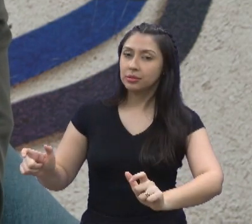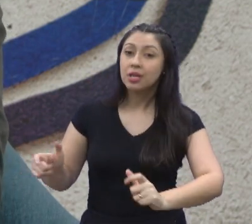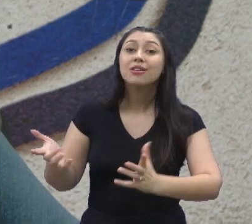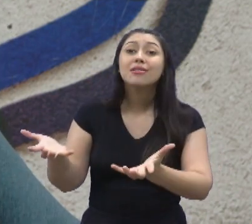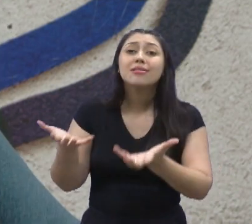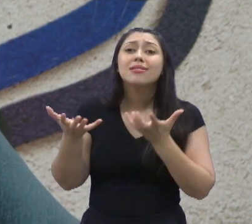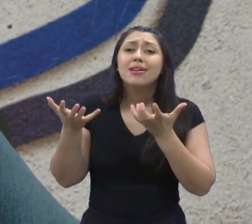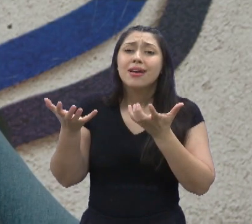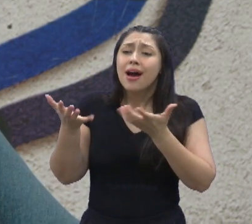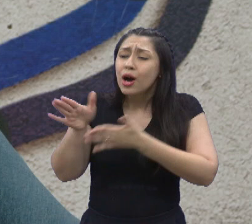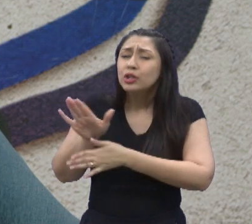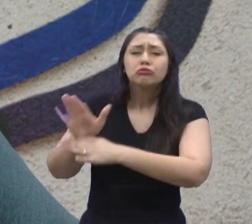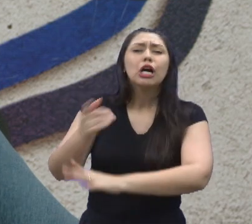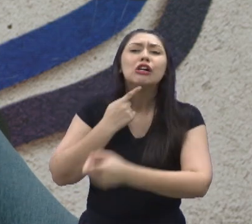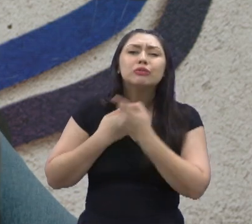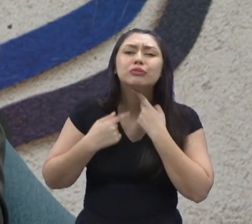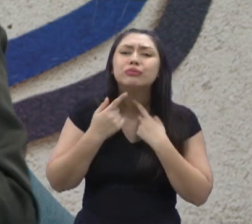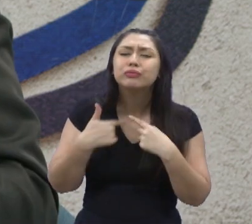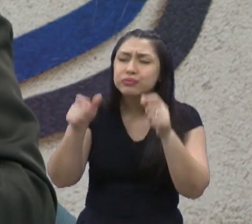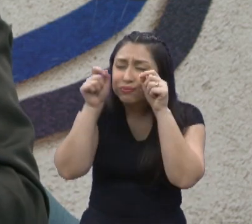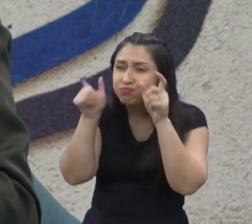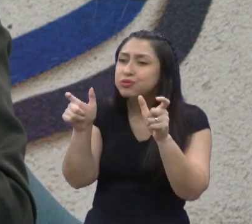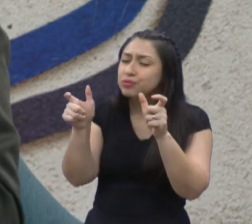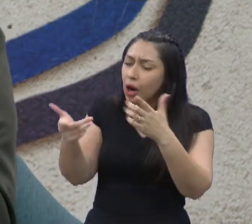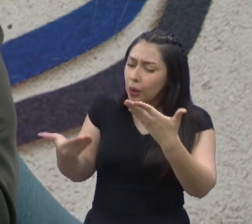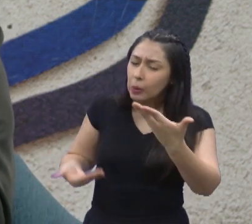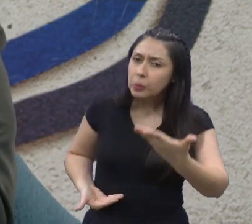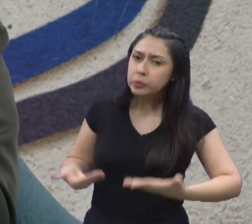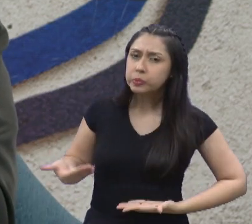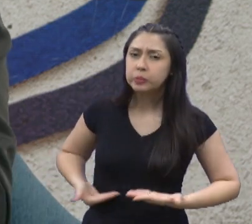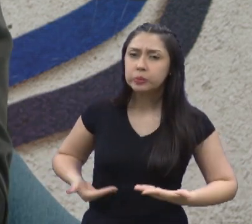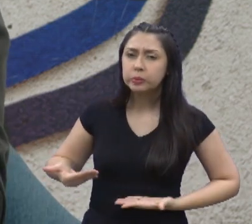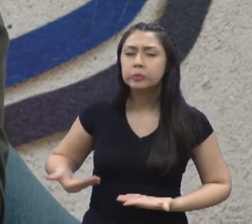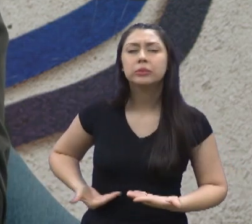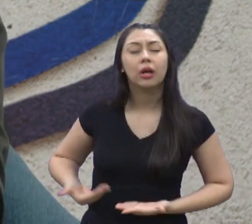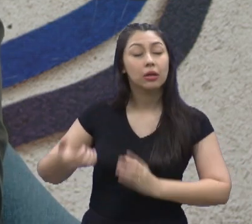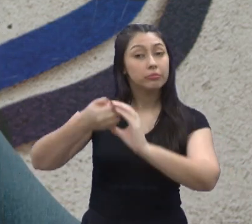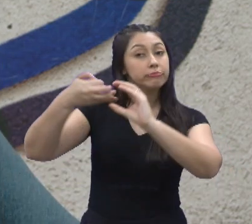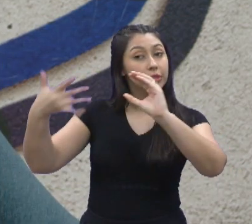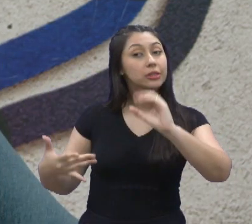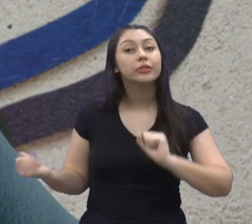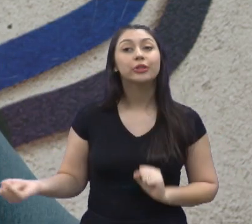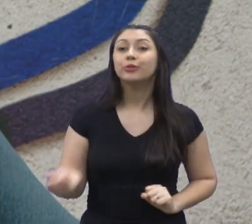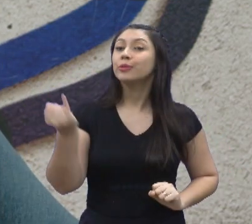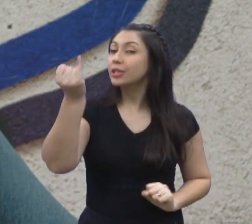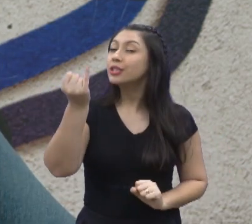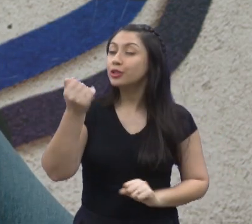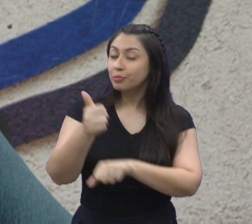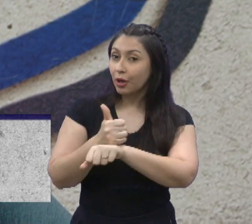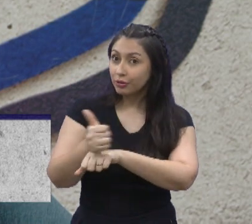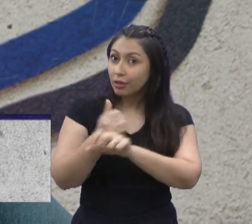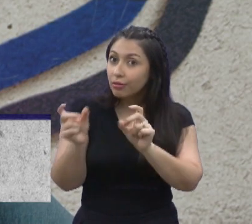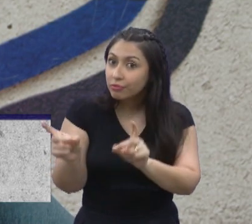ajudar, querer ouvir, querer ficar a dispor, servir, né? Esse é uma característica muito importante para o vendedor que é